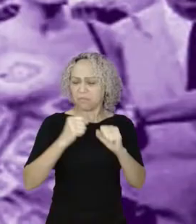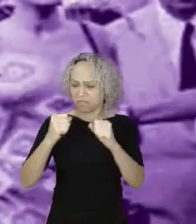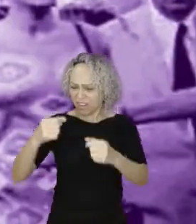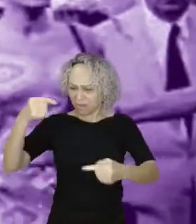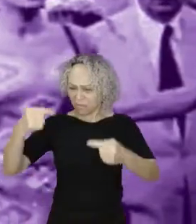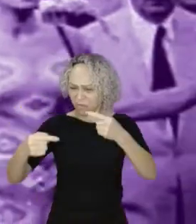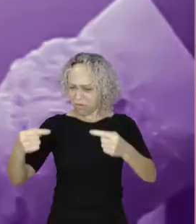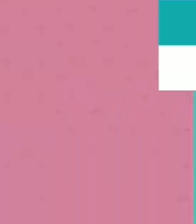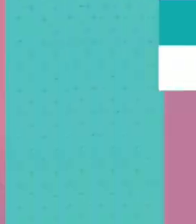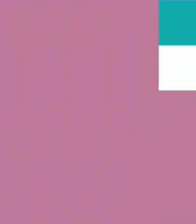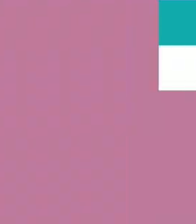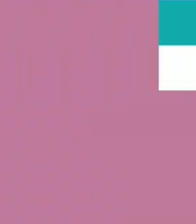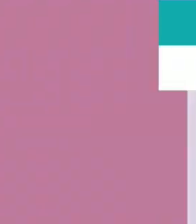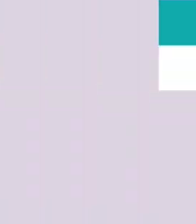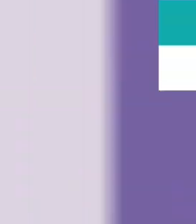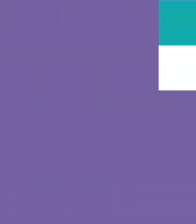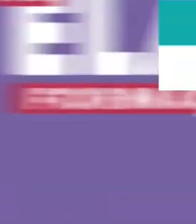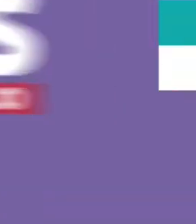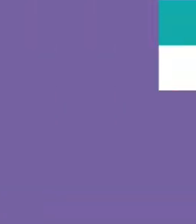de poder.